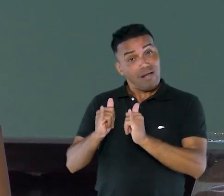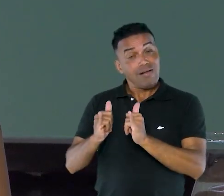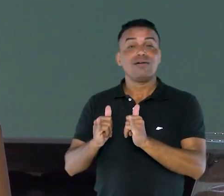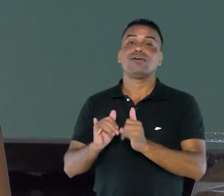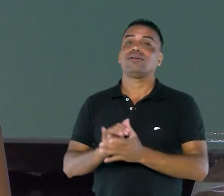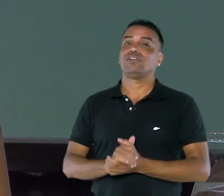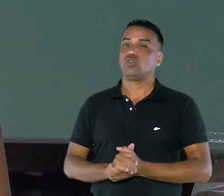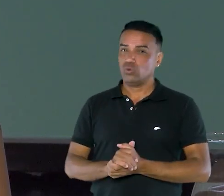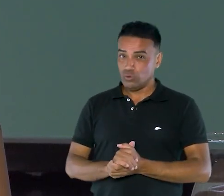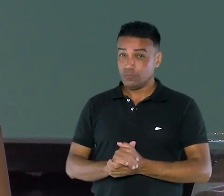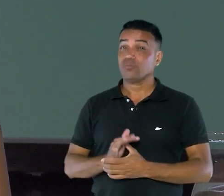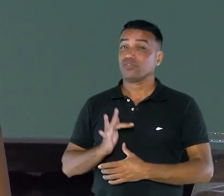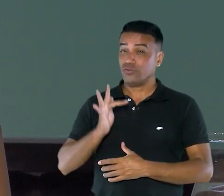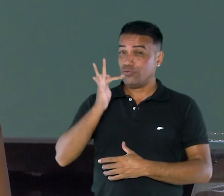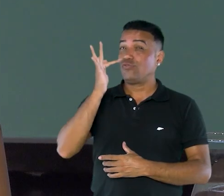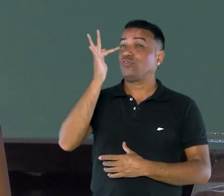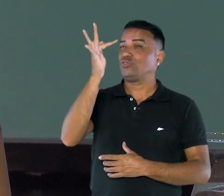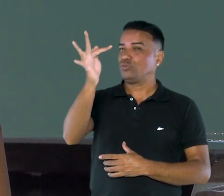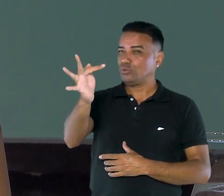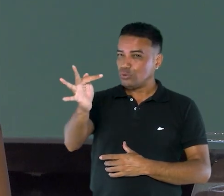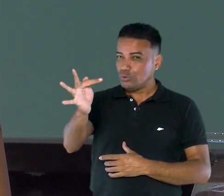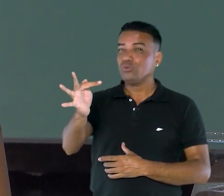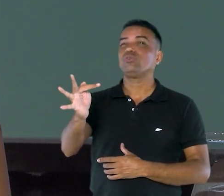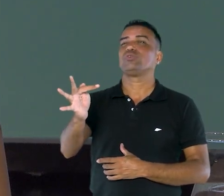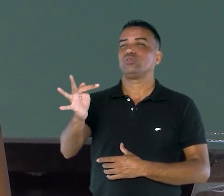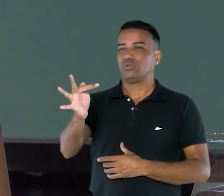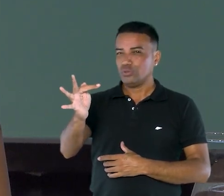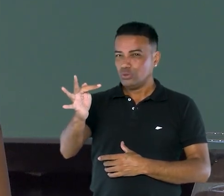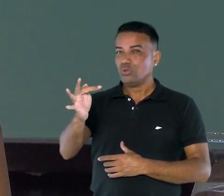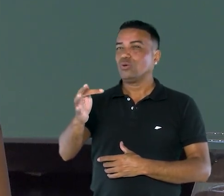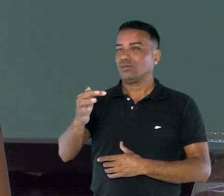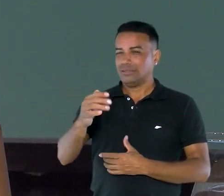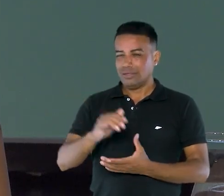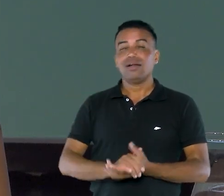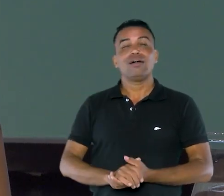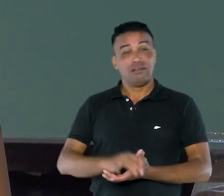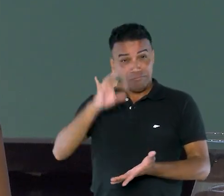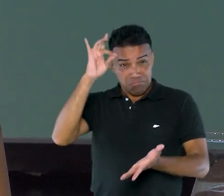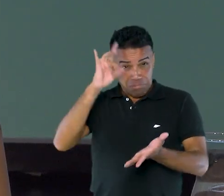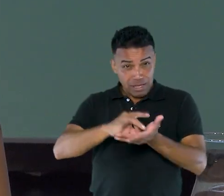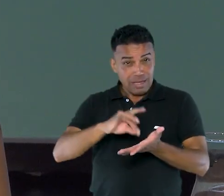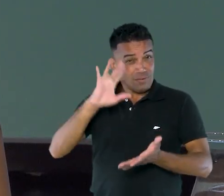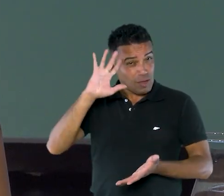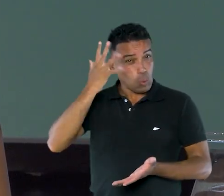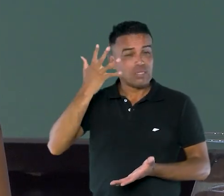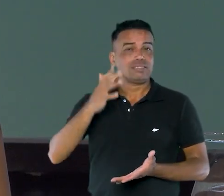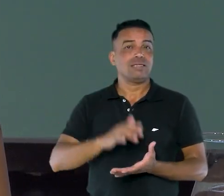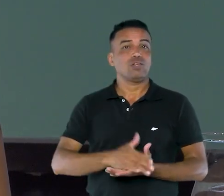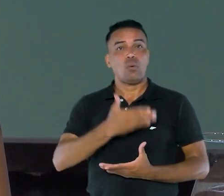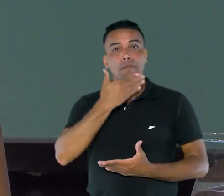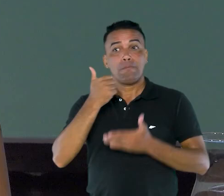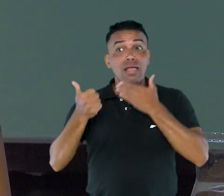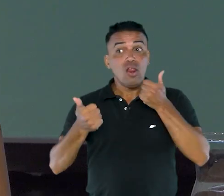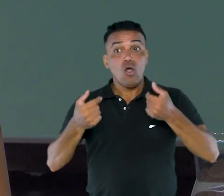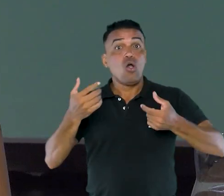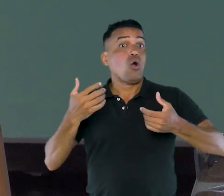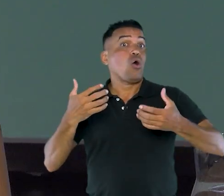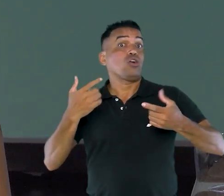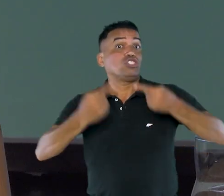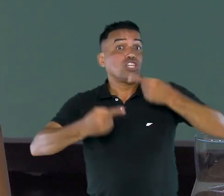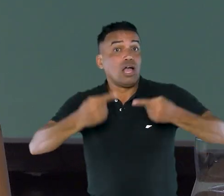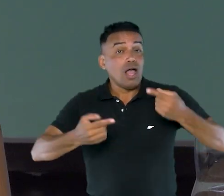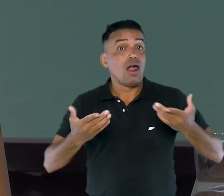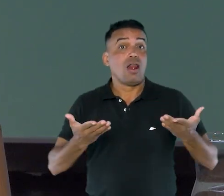digo, vai bater essa água. Está vindo, a realidade está chegando. É melhor a gente poder falar sobre